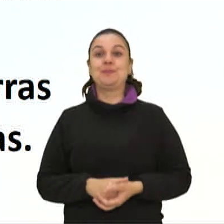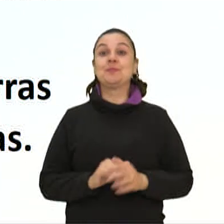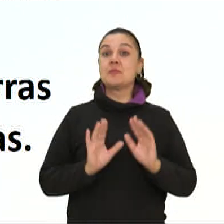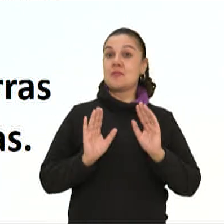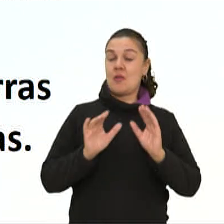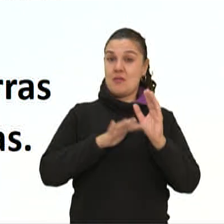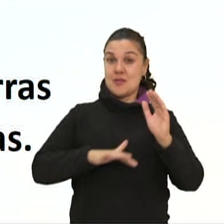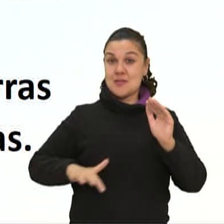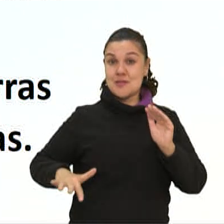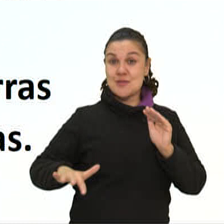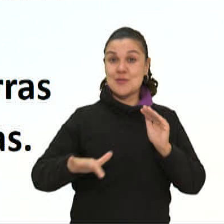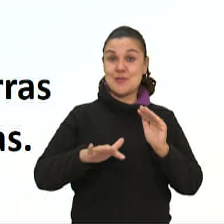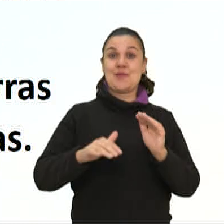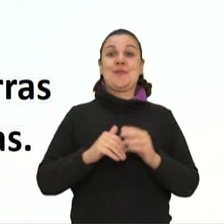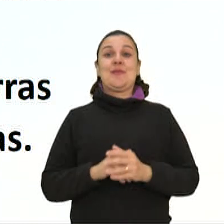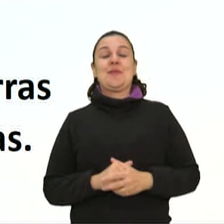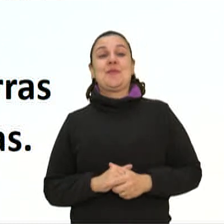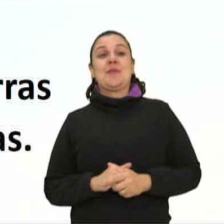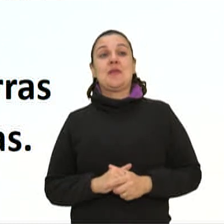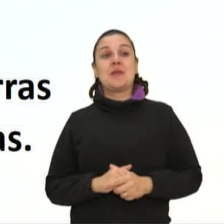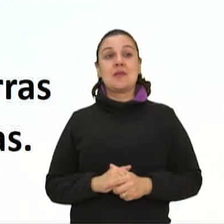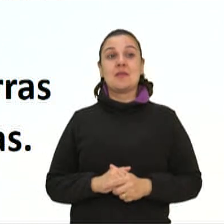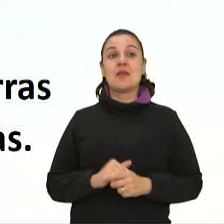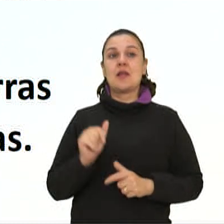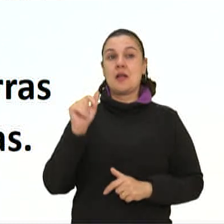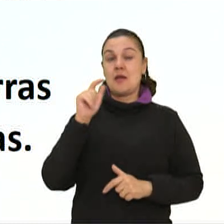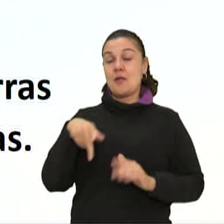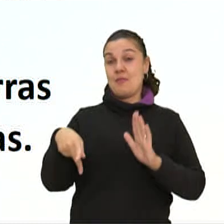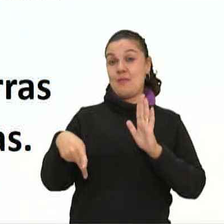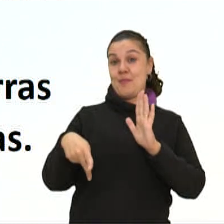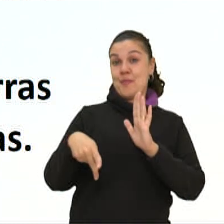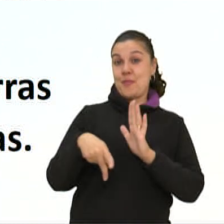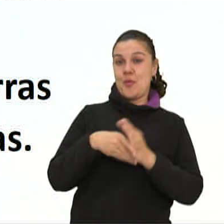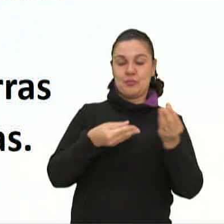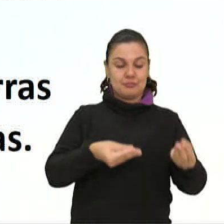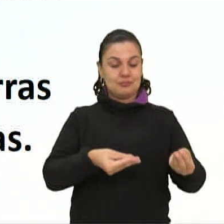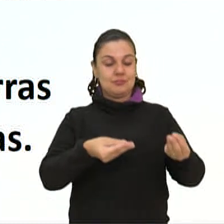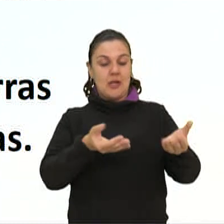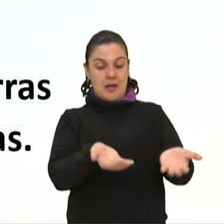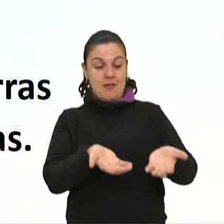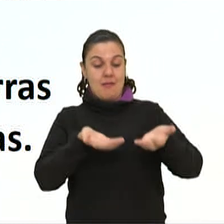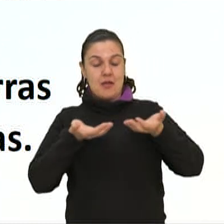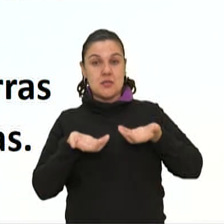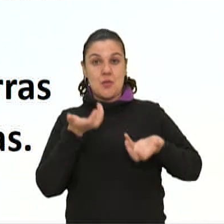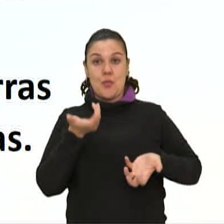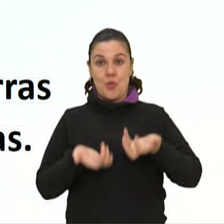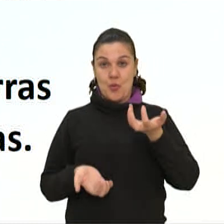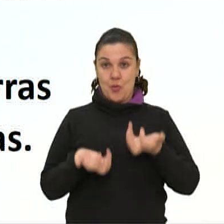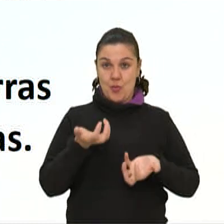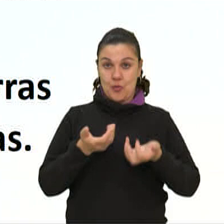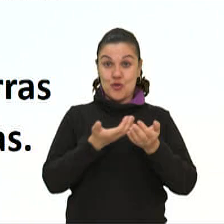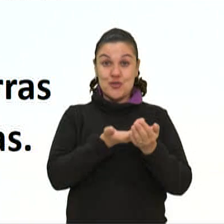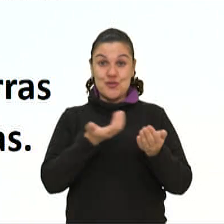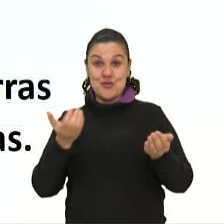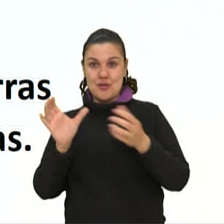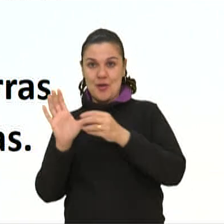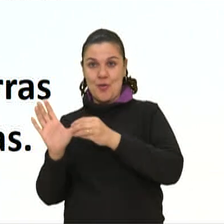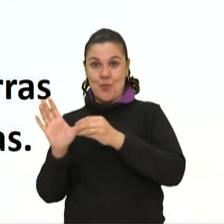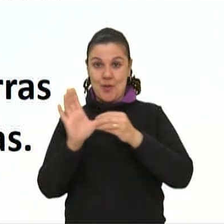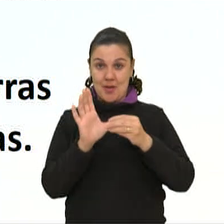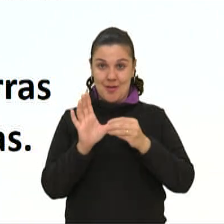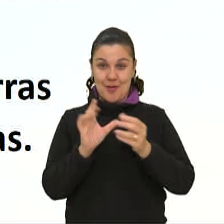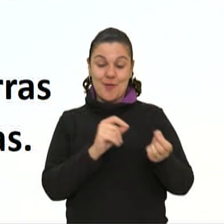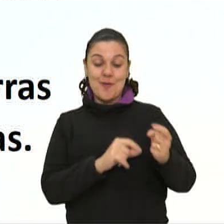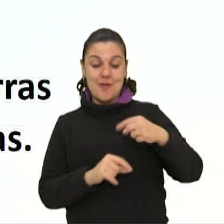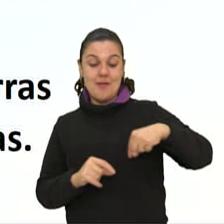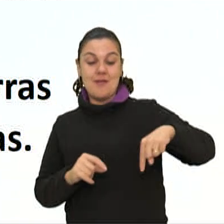Esses locais, as casas de fundição, deveriam receber o ouro, tirar o quinto e